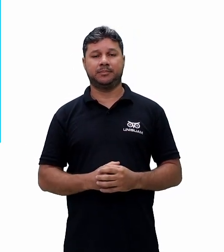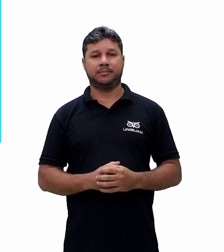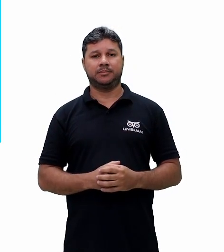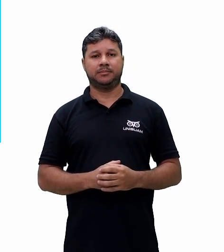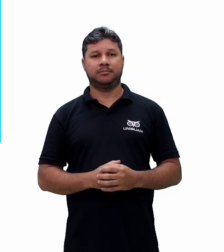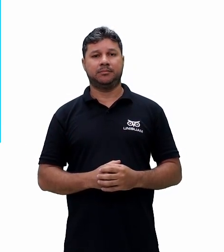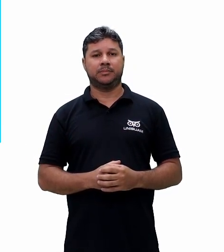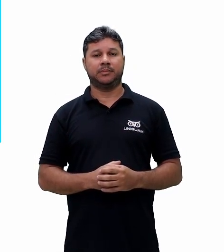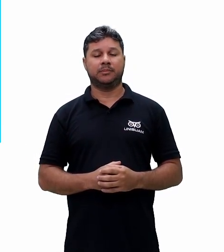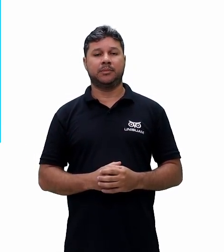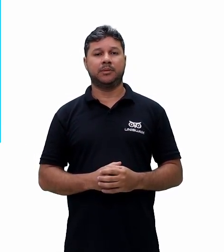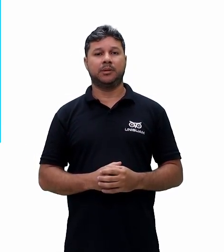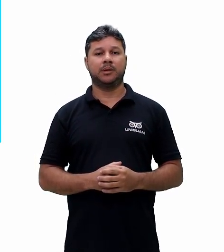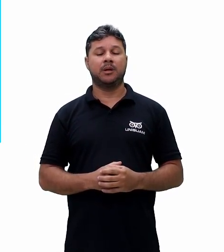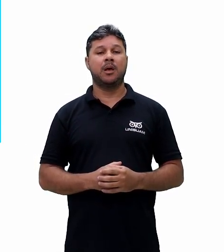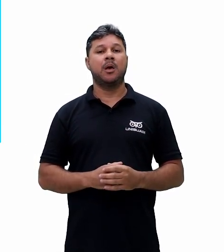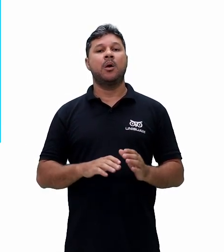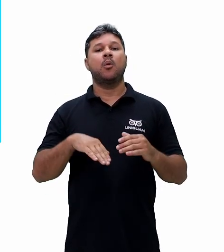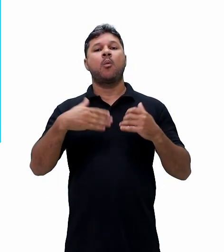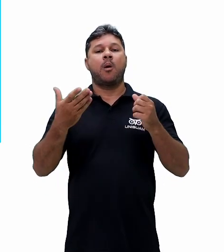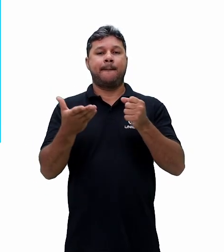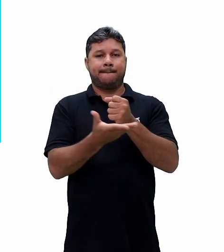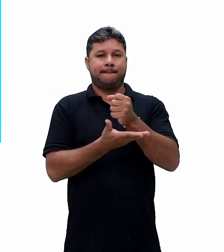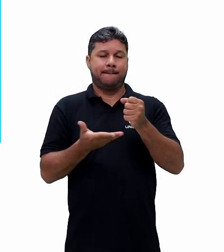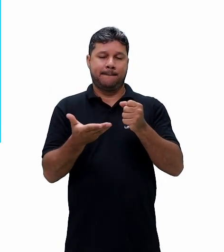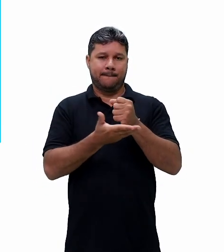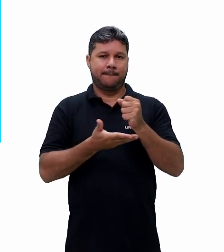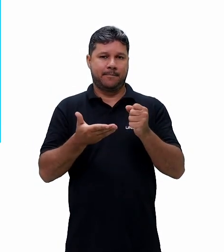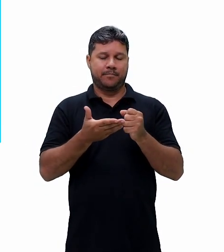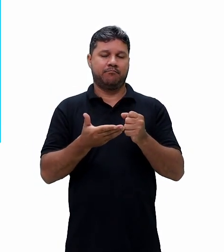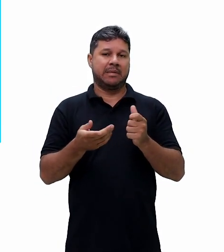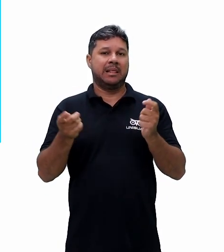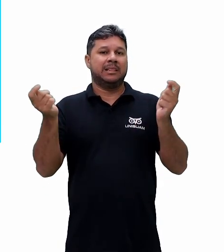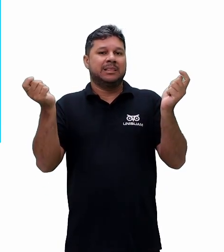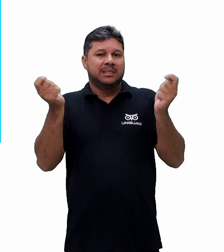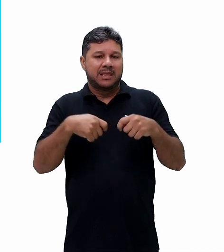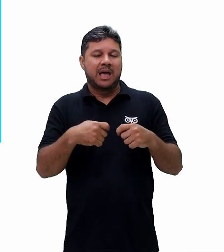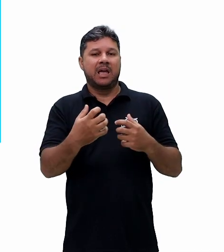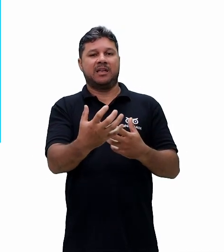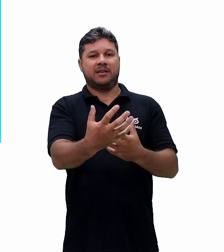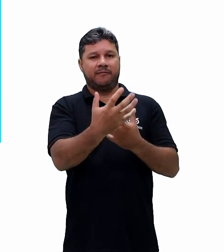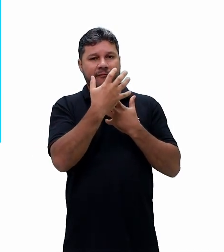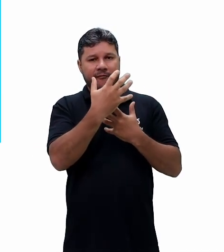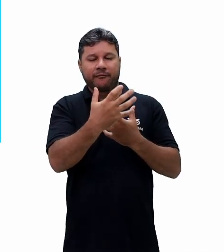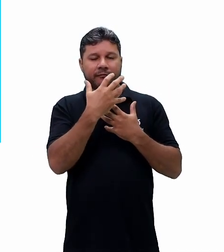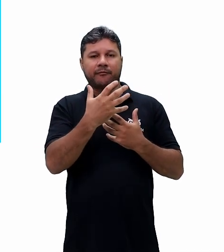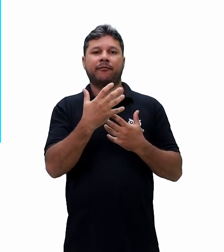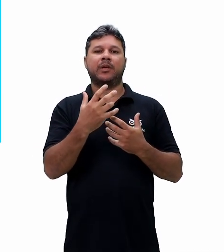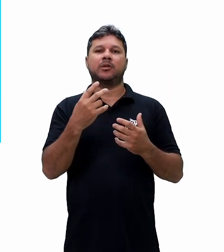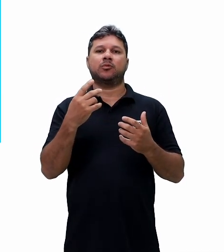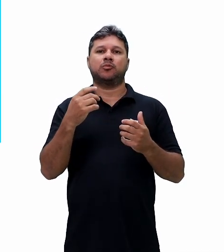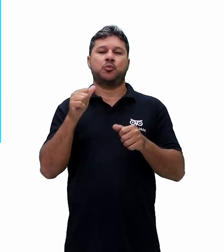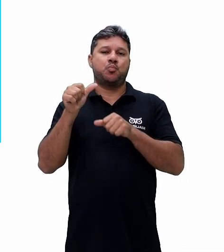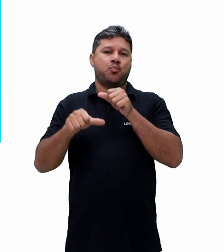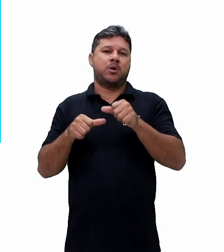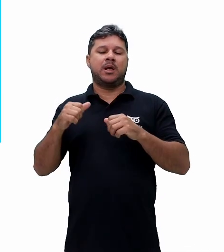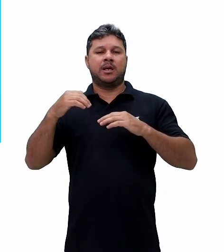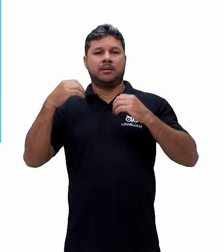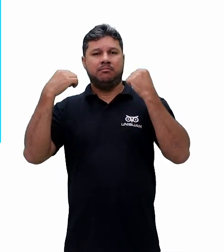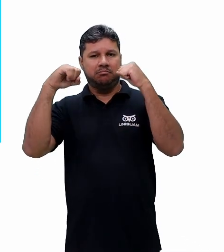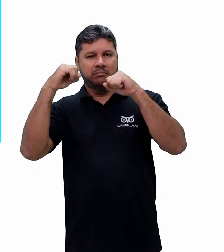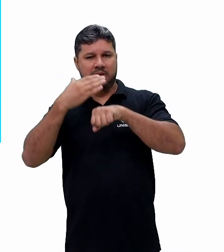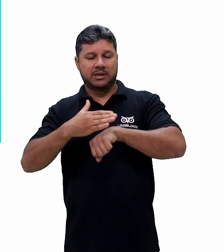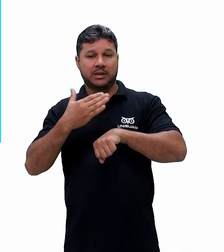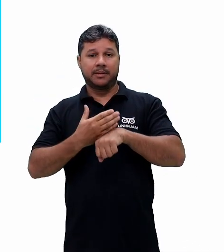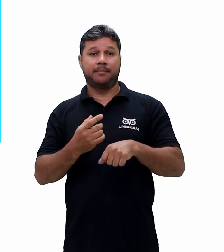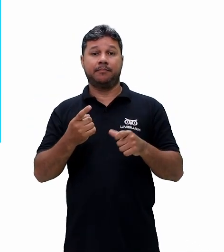feito. E quais são os mecanismos que fundamentam tais possíveis efeitos